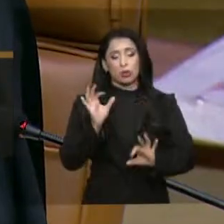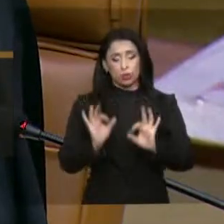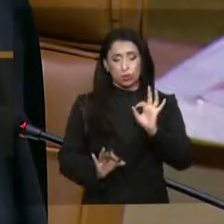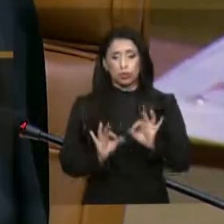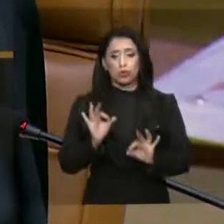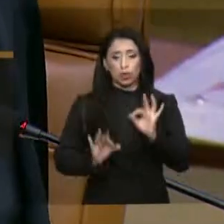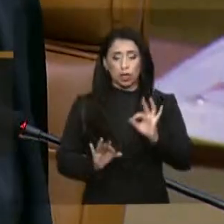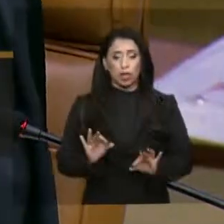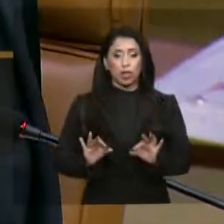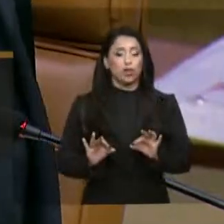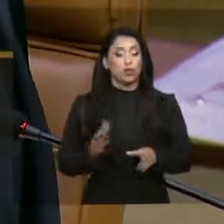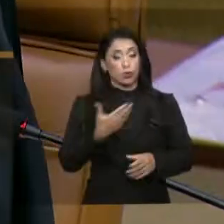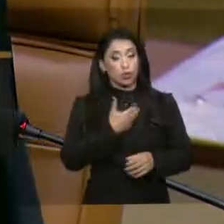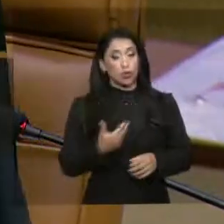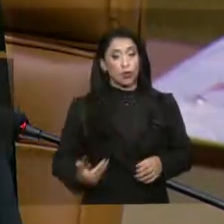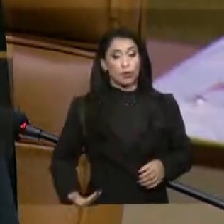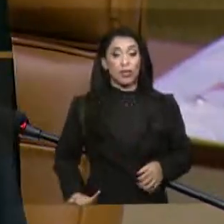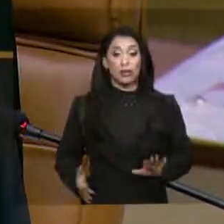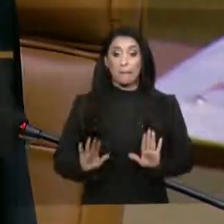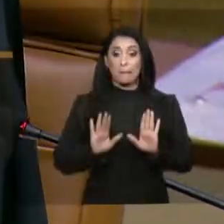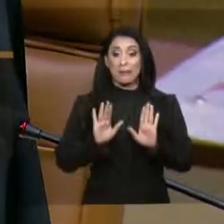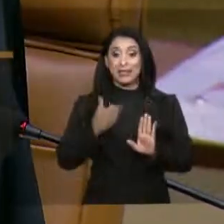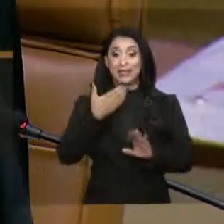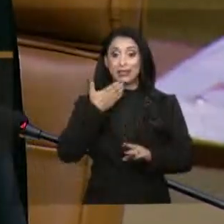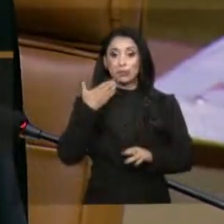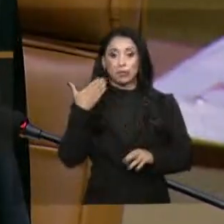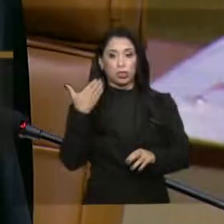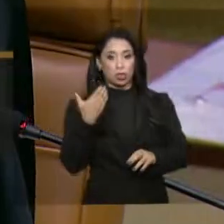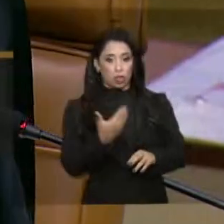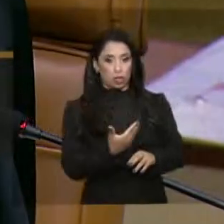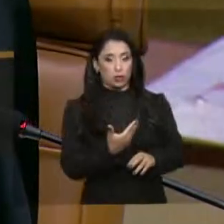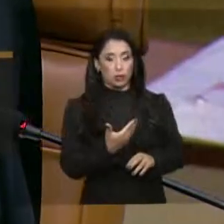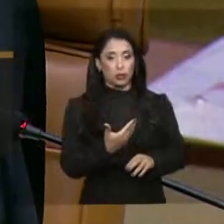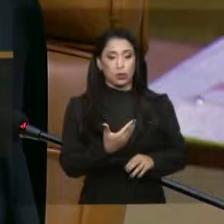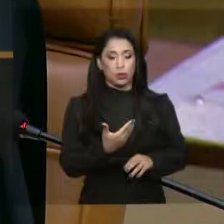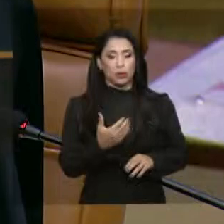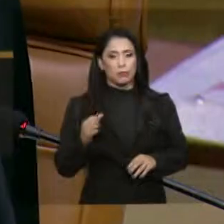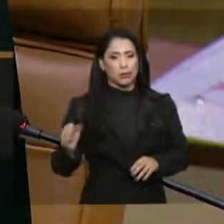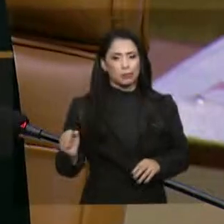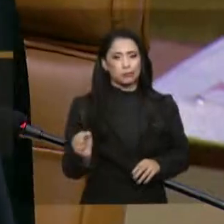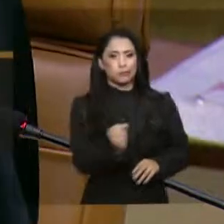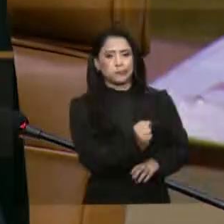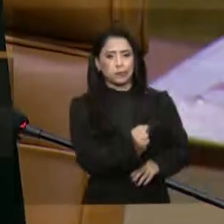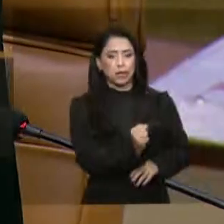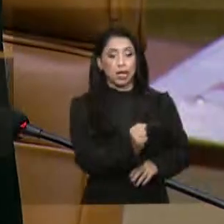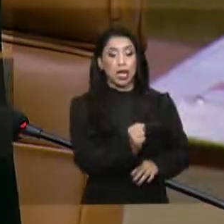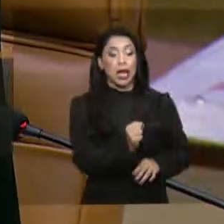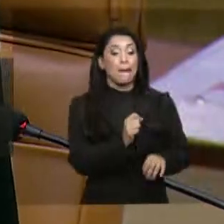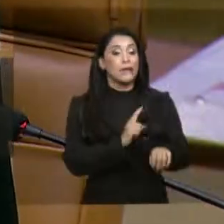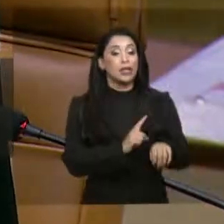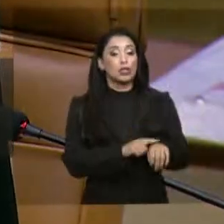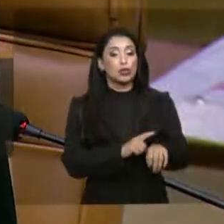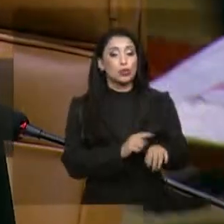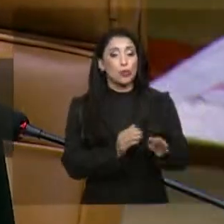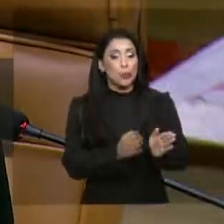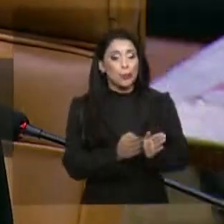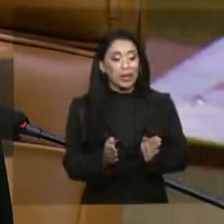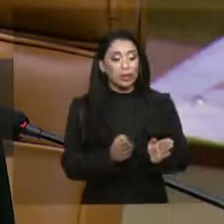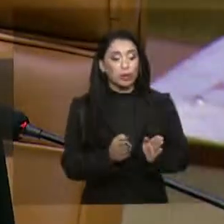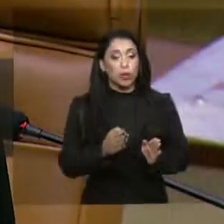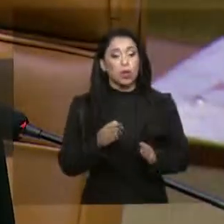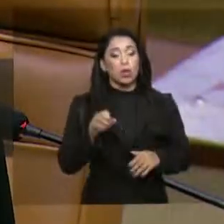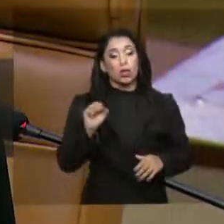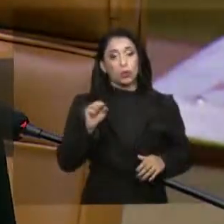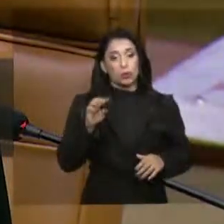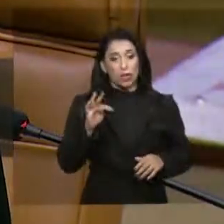mas essa solicitação, se tem a solicitação a partir do momento em que o Supremo Tribunal